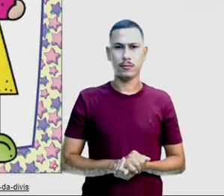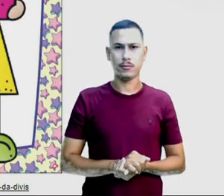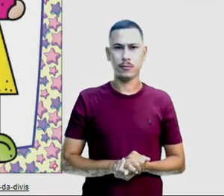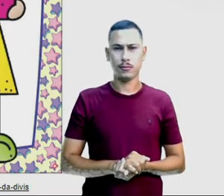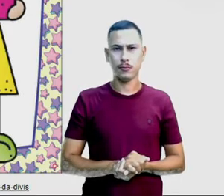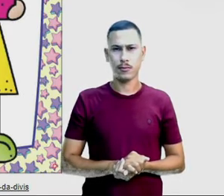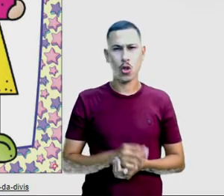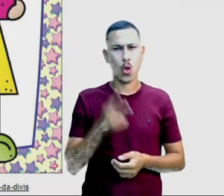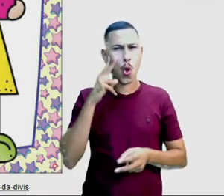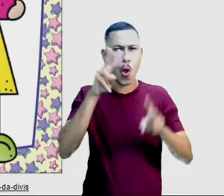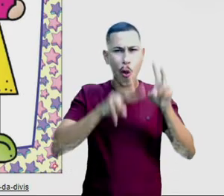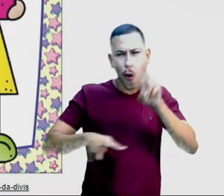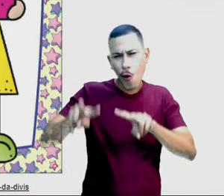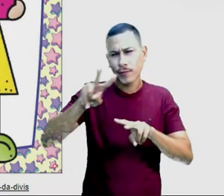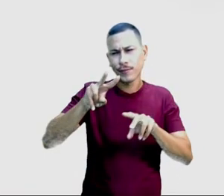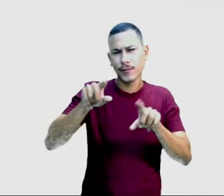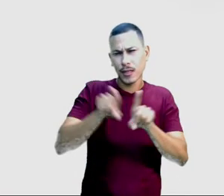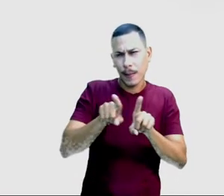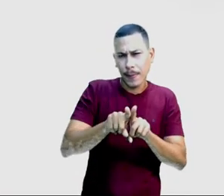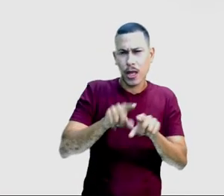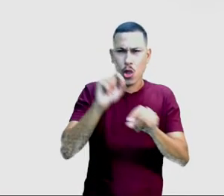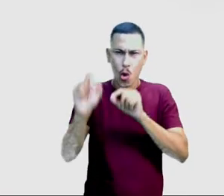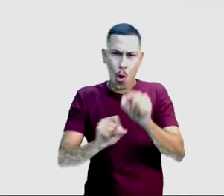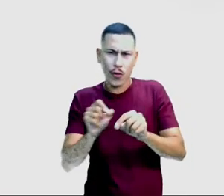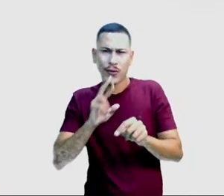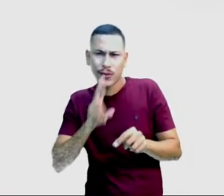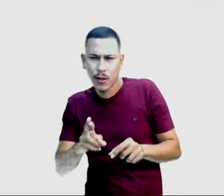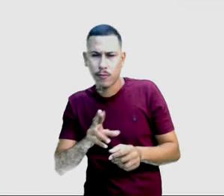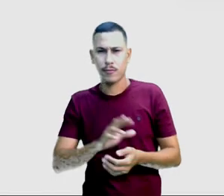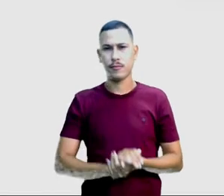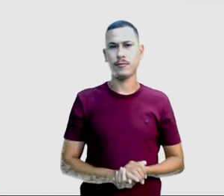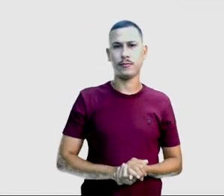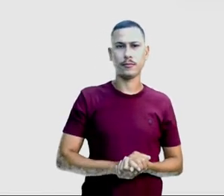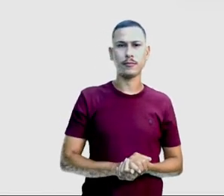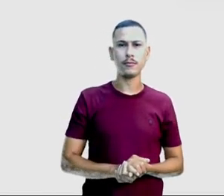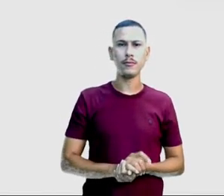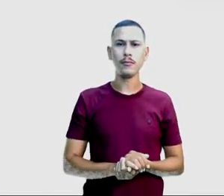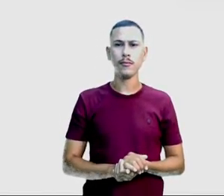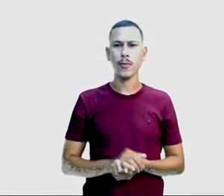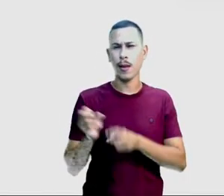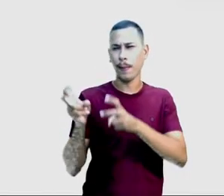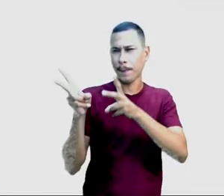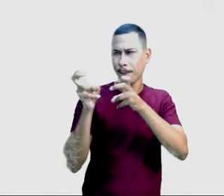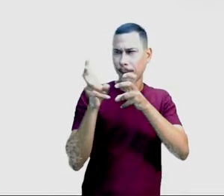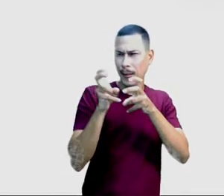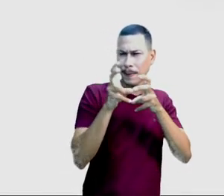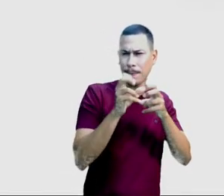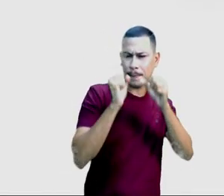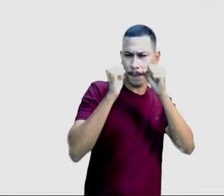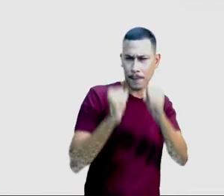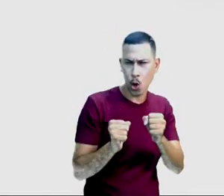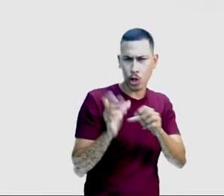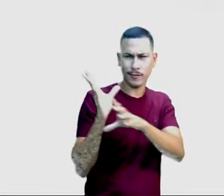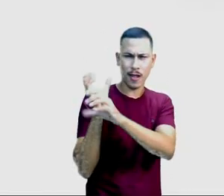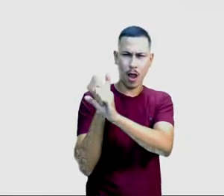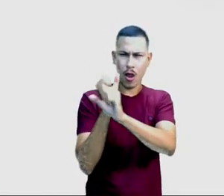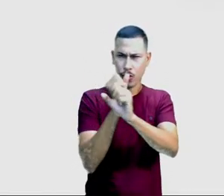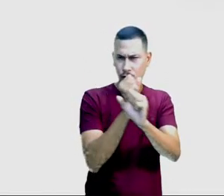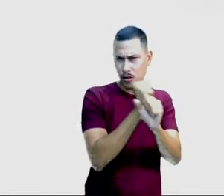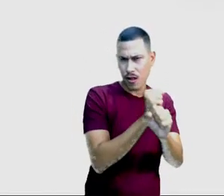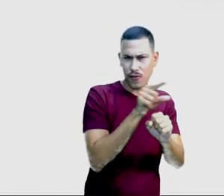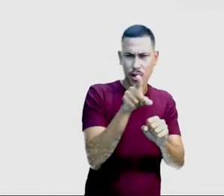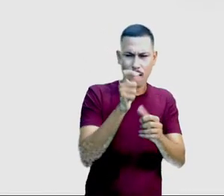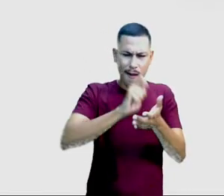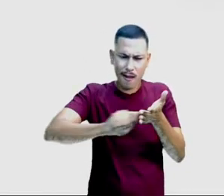não sobrou resto nenhum. Temos aí o nosso sinal de divisão. E aqui a gente vê que podemos calcular. Se você tiver